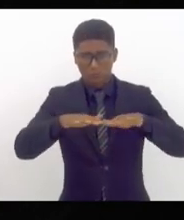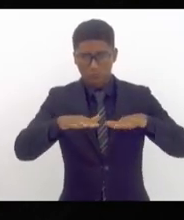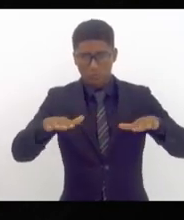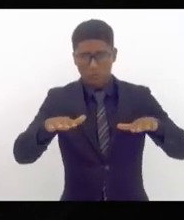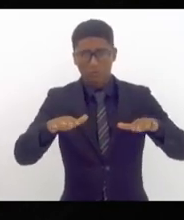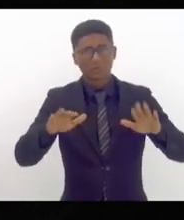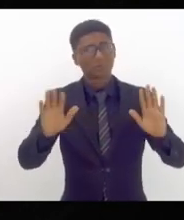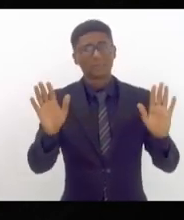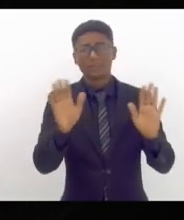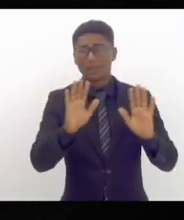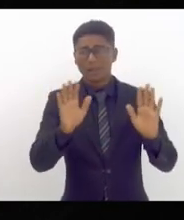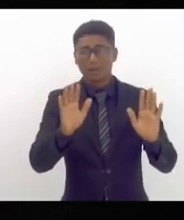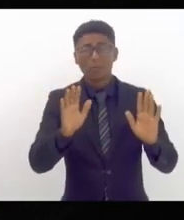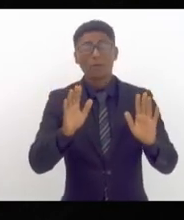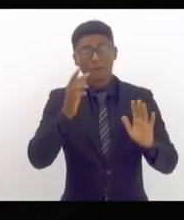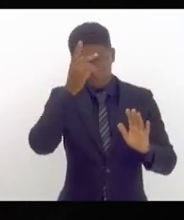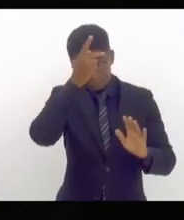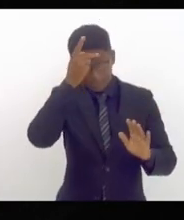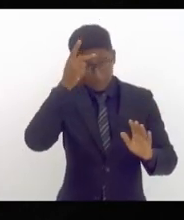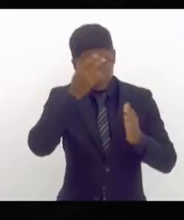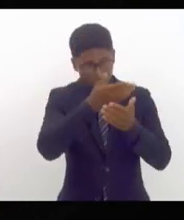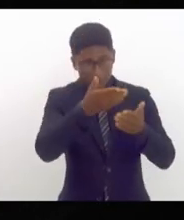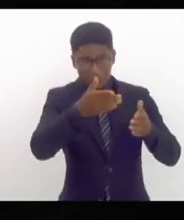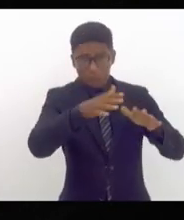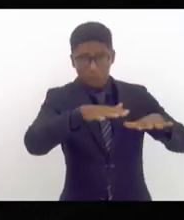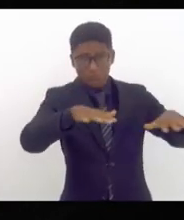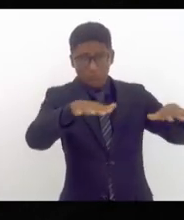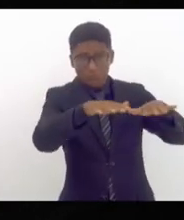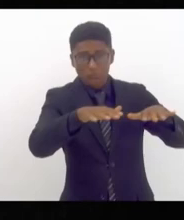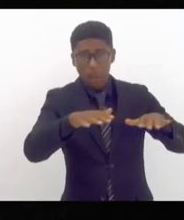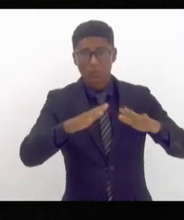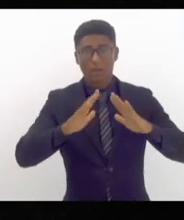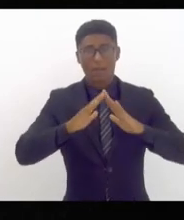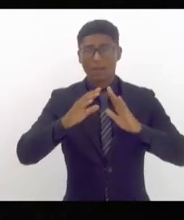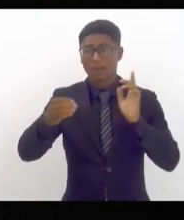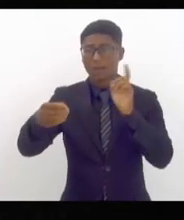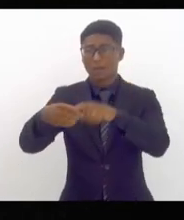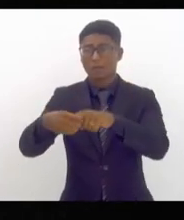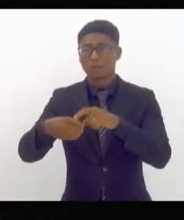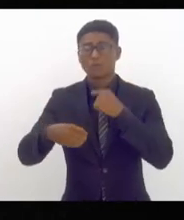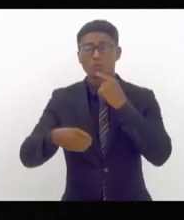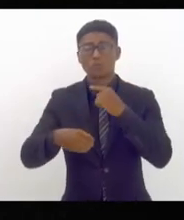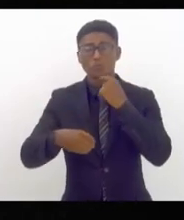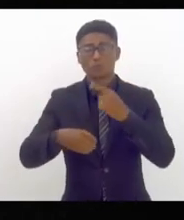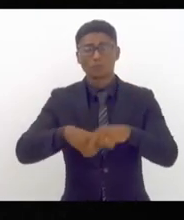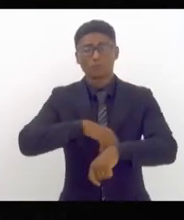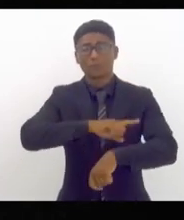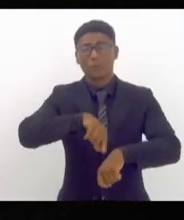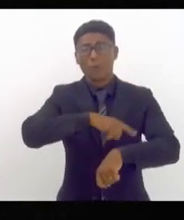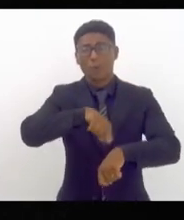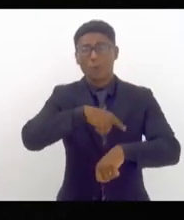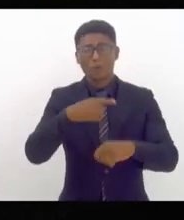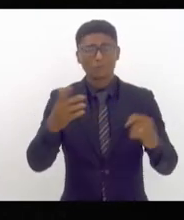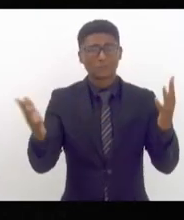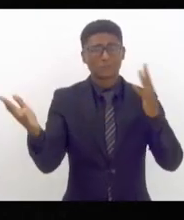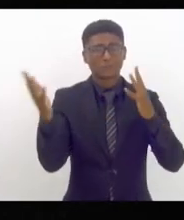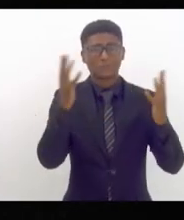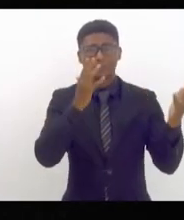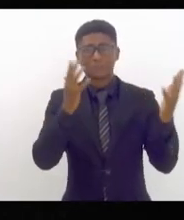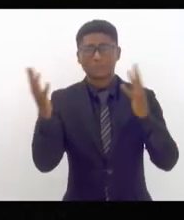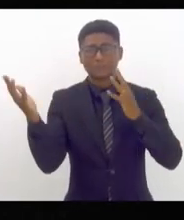trabalhadores e trabalhadoras que não conseguiram voltar para suas casas. Foram horas de desorientação e